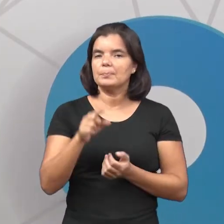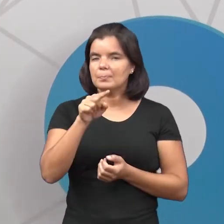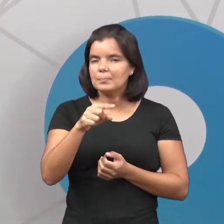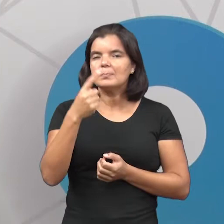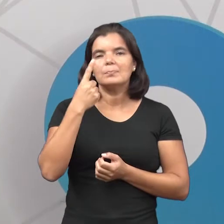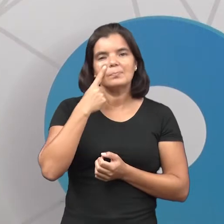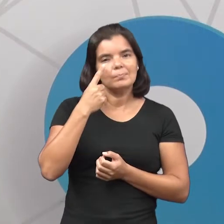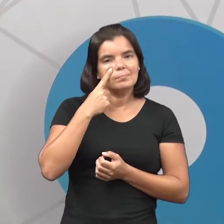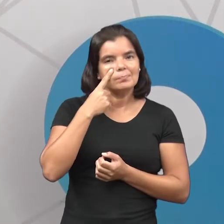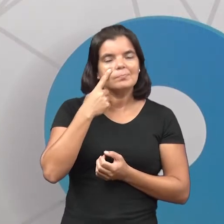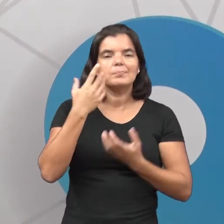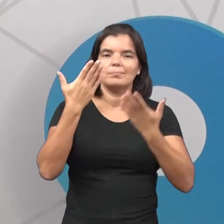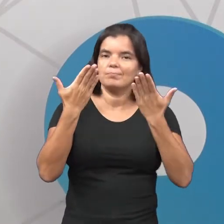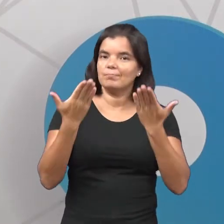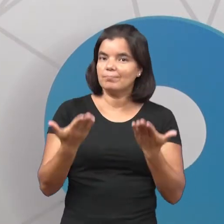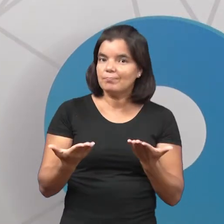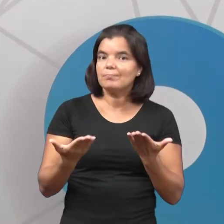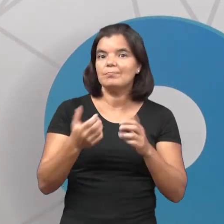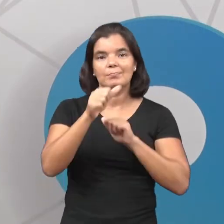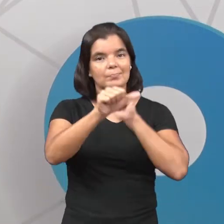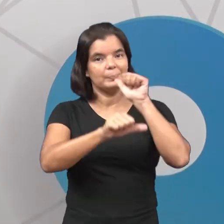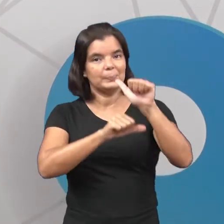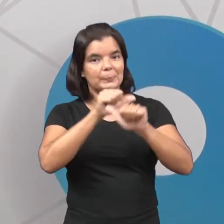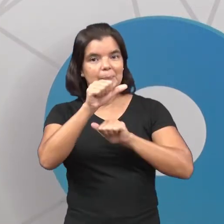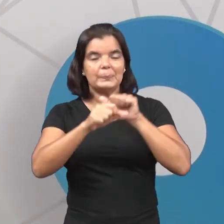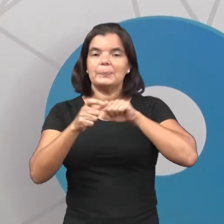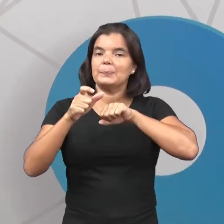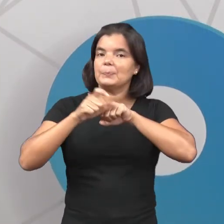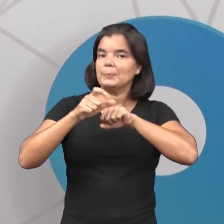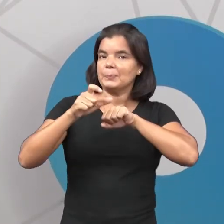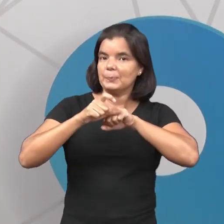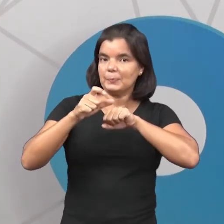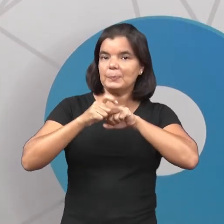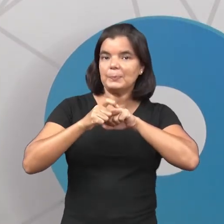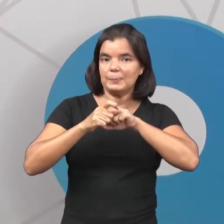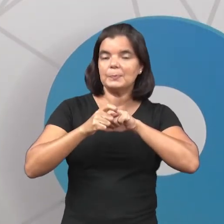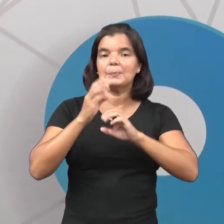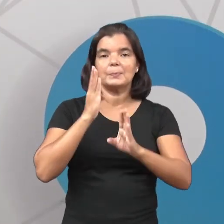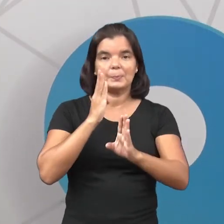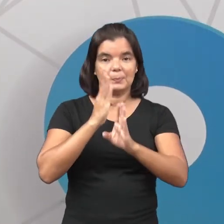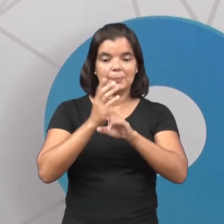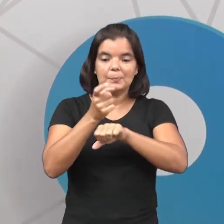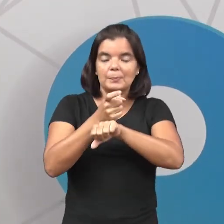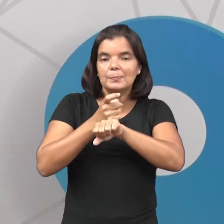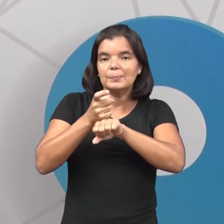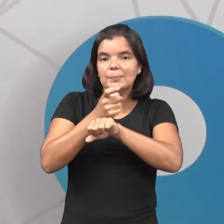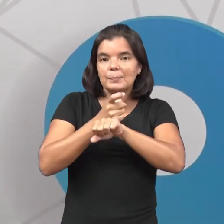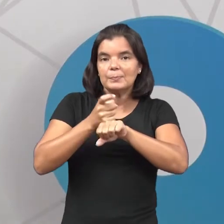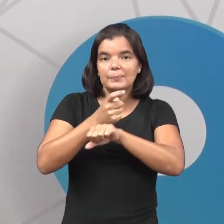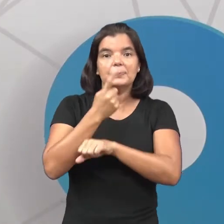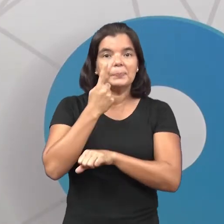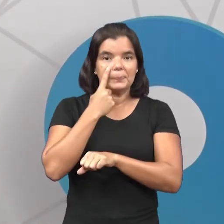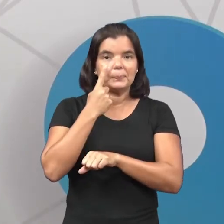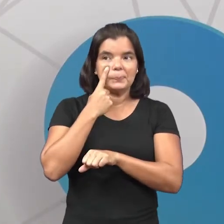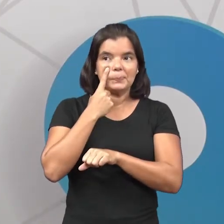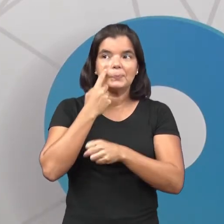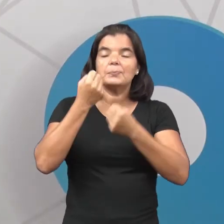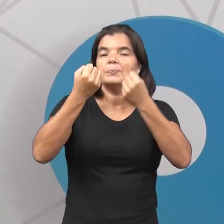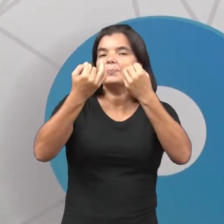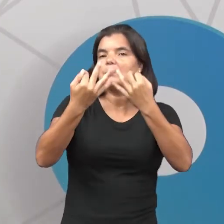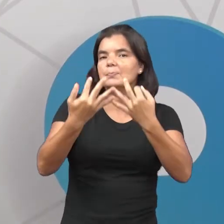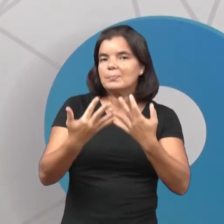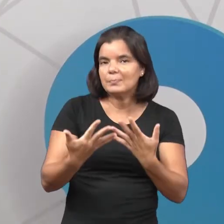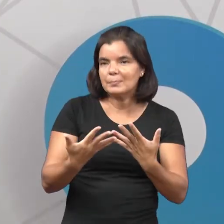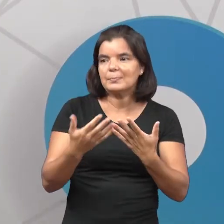vocês viram como que nós modificamos o substantivo através do adjetivo, vamos